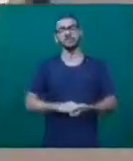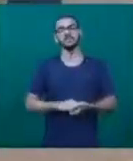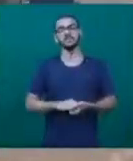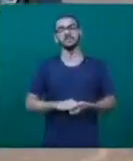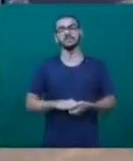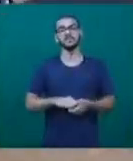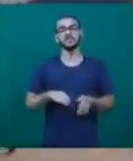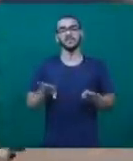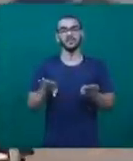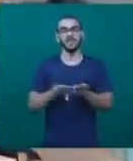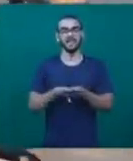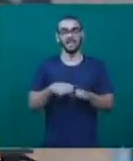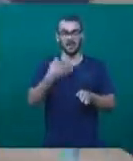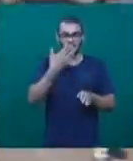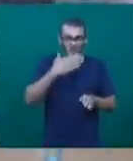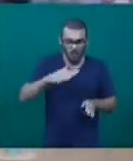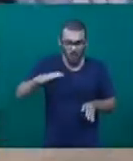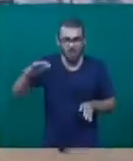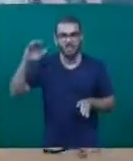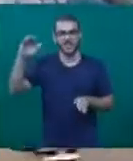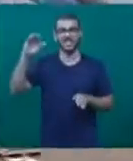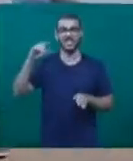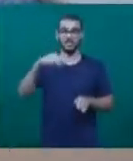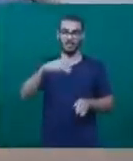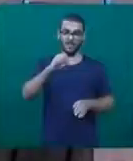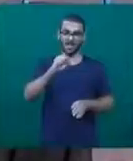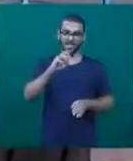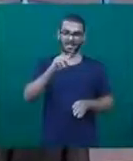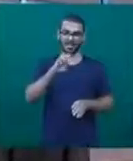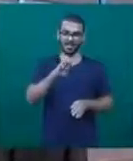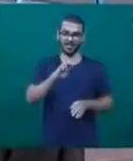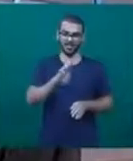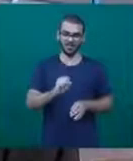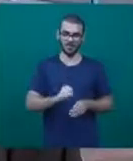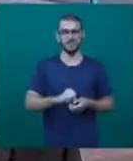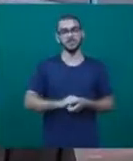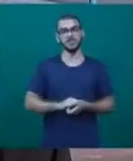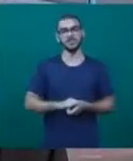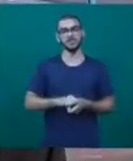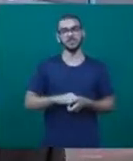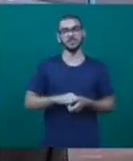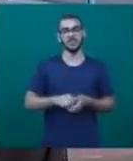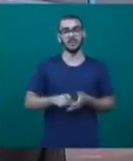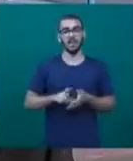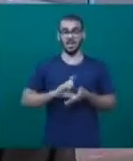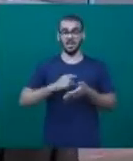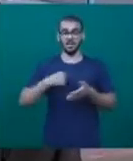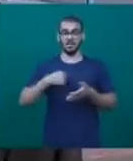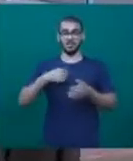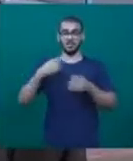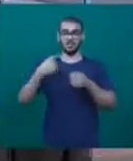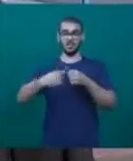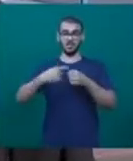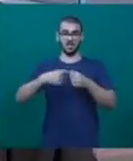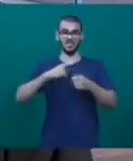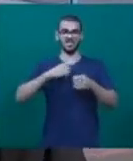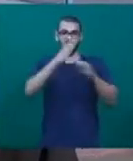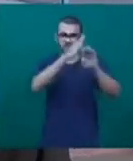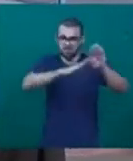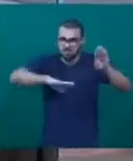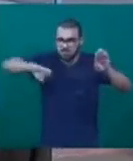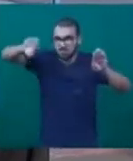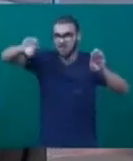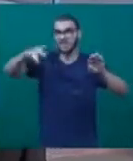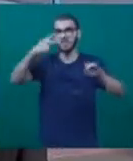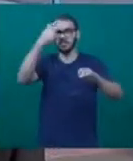fez parte de toda a adolescência do Matheus. Minha cidade, onde eu morava, tinha uma pendente para... Que assim, a galera ia para